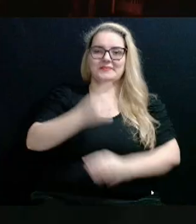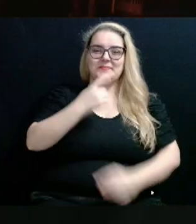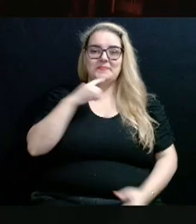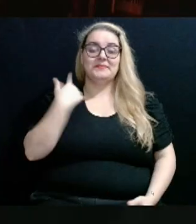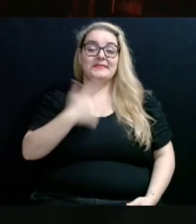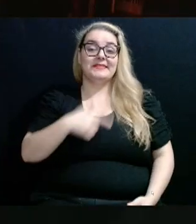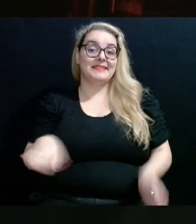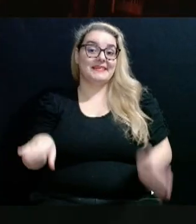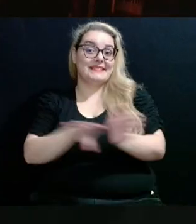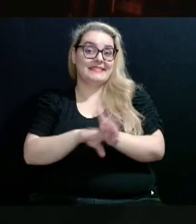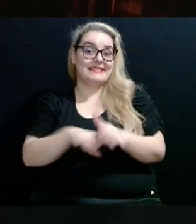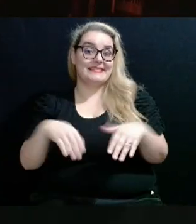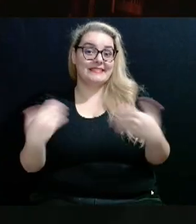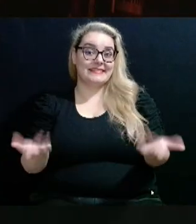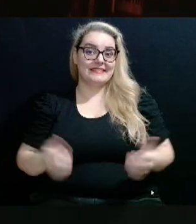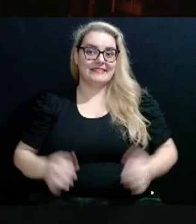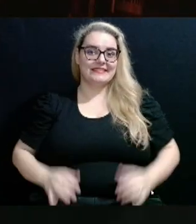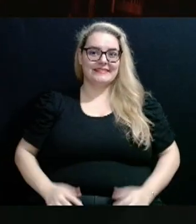no ar.